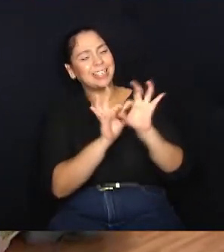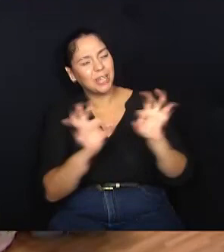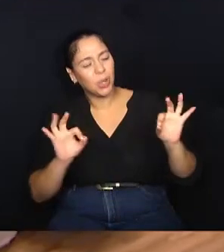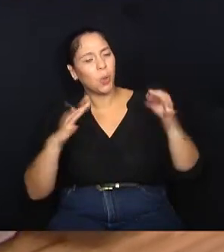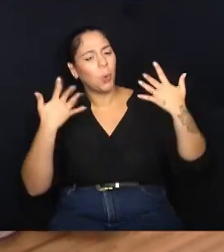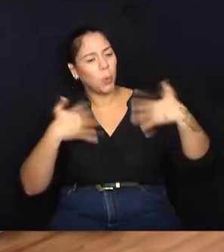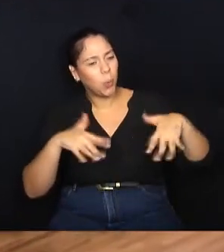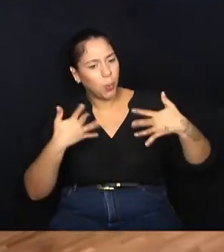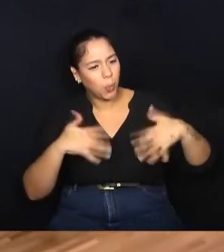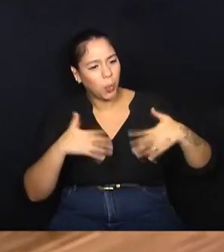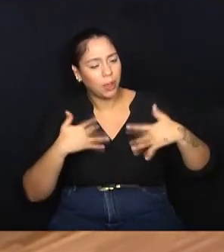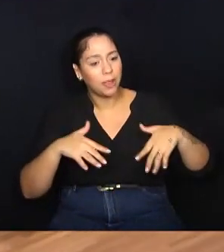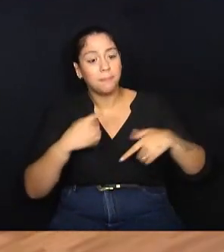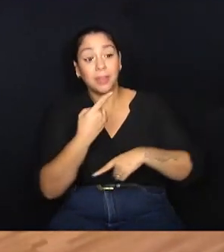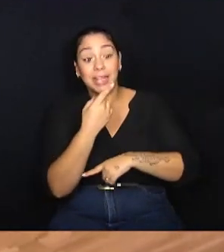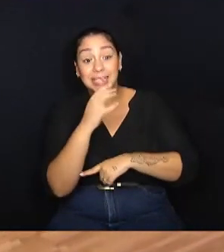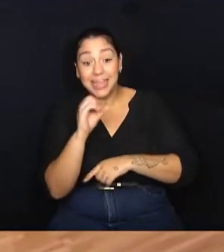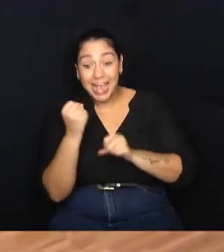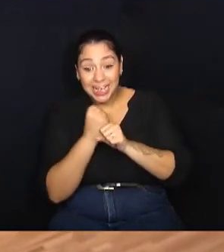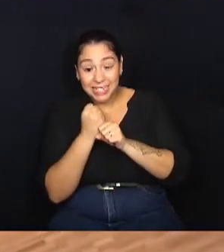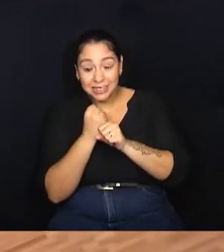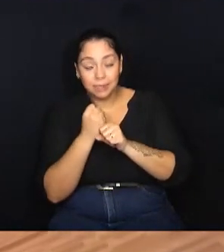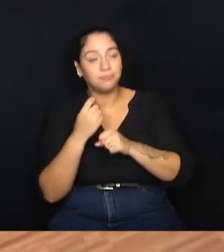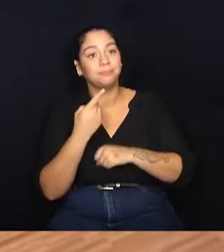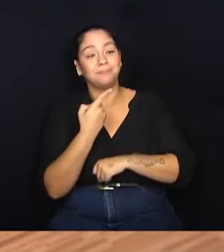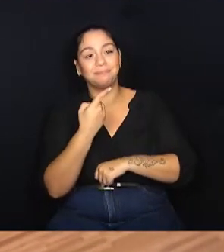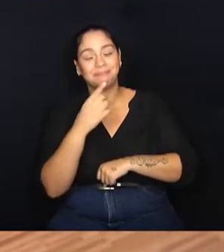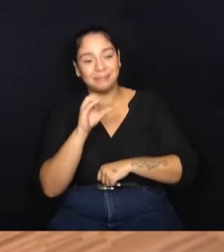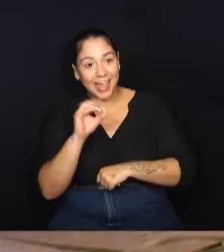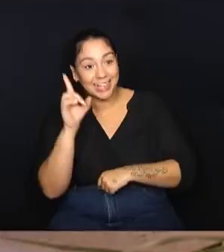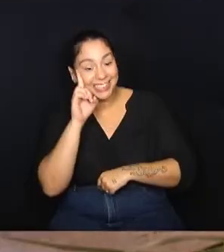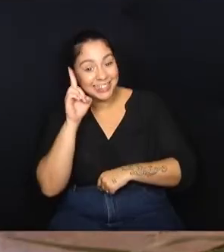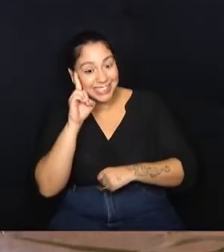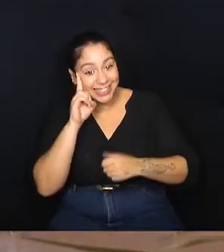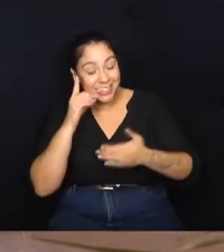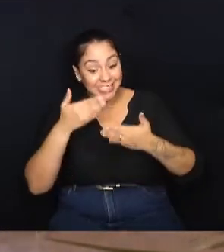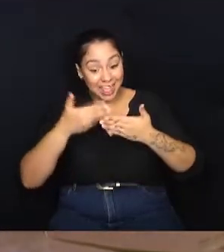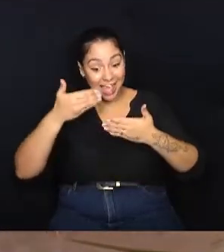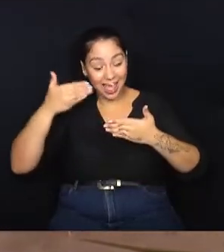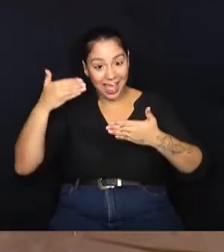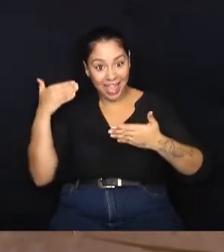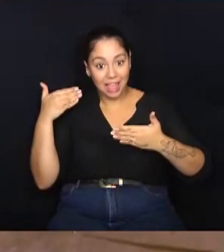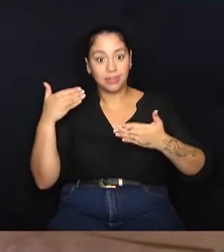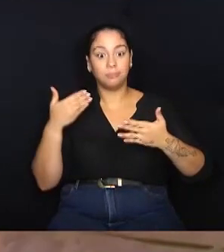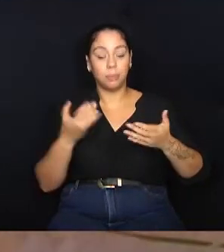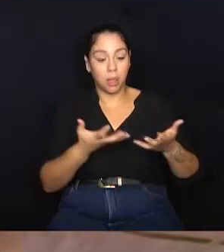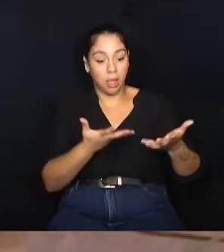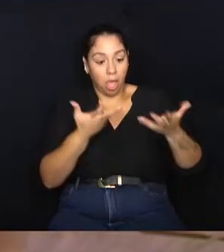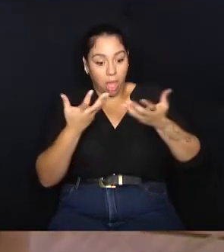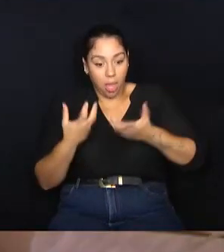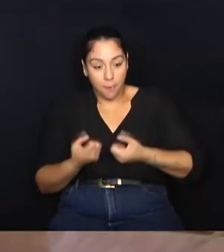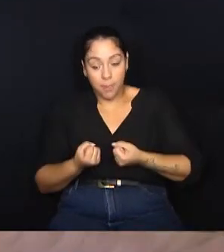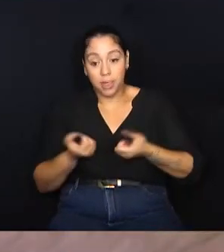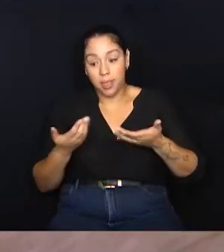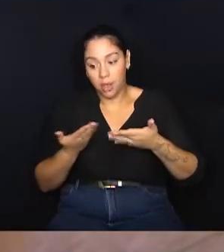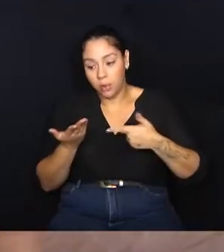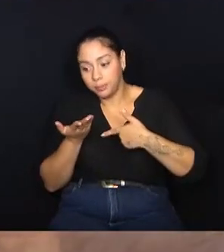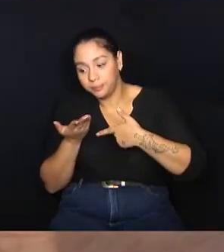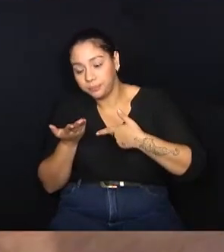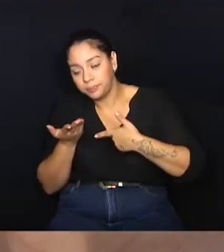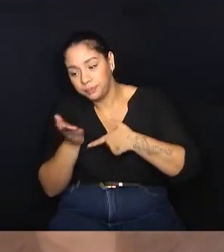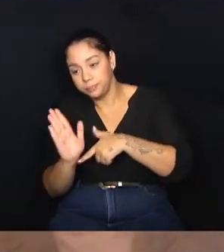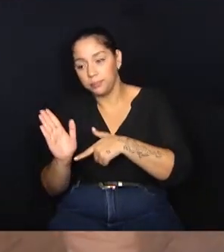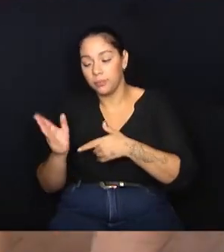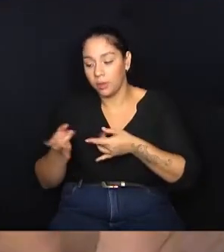chegou em menos de 10 dias. Agora tudo vai para famílias, vítimas das tempestades na cidade e